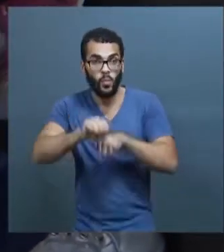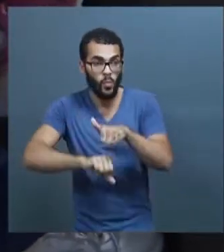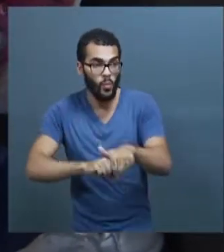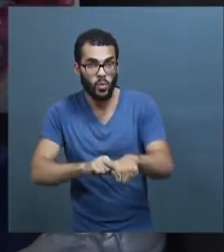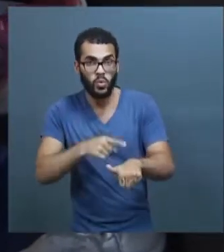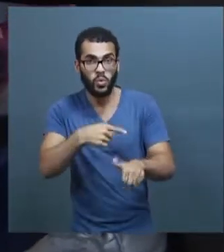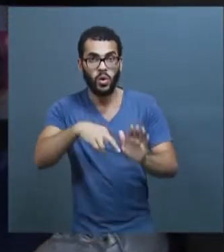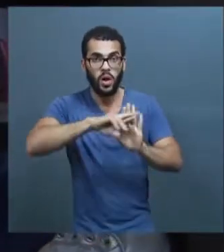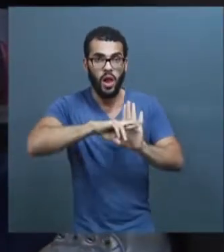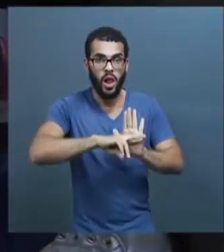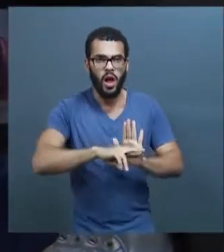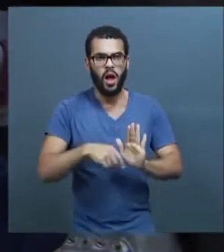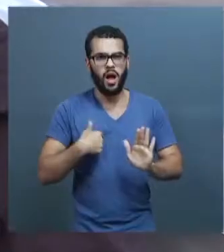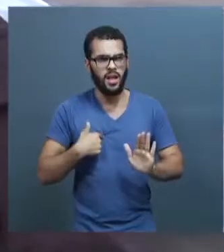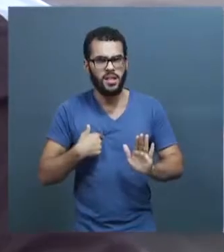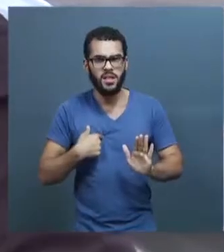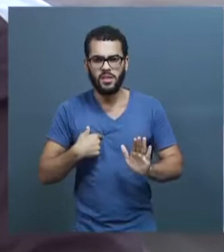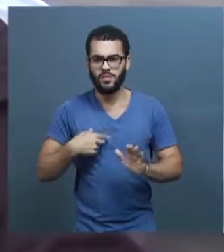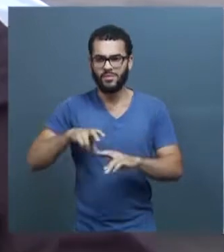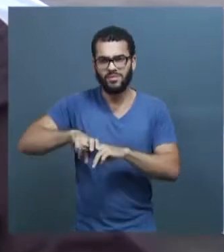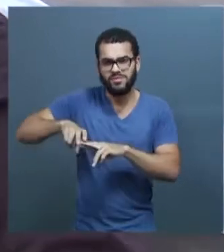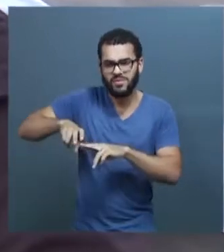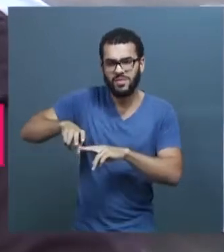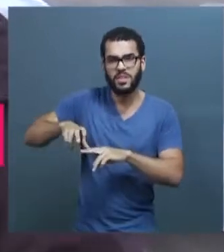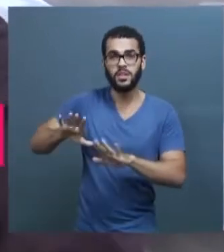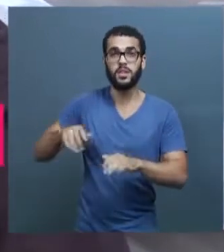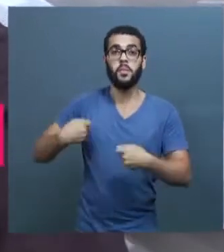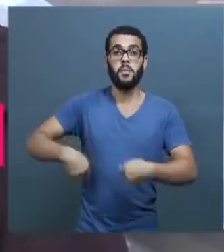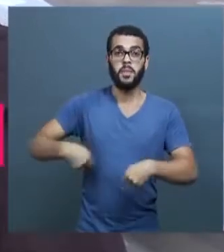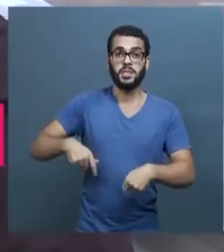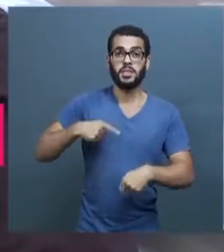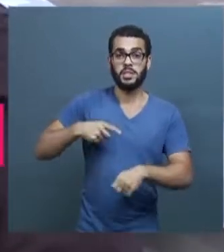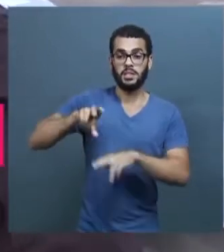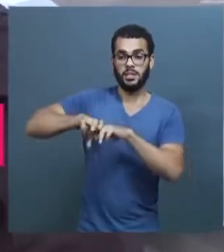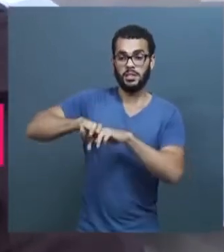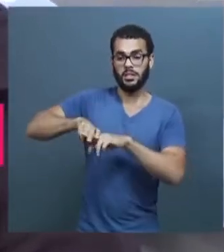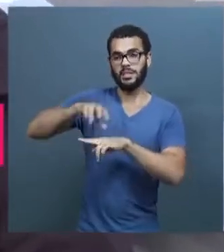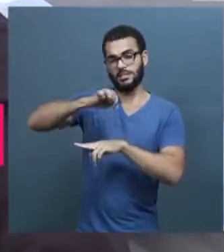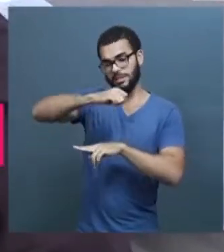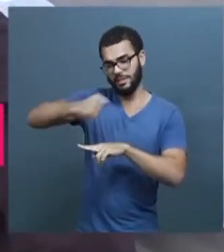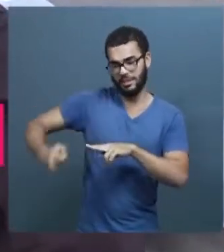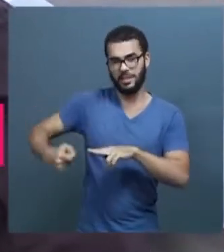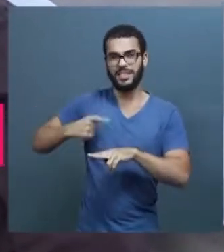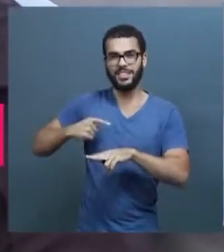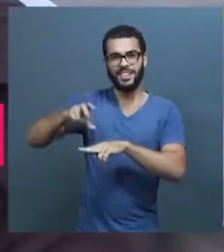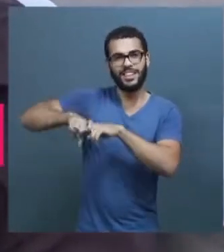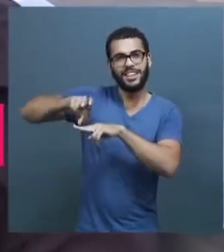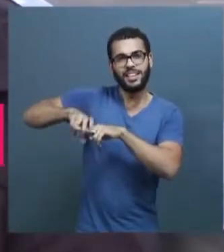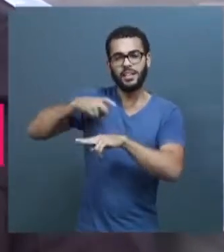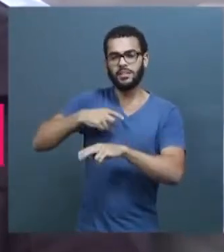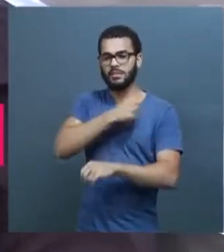vai abrir mão da segurança. A criança ela fica presa com o cinto, a cadeirinha não se move.